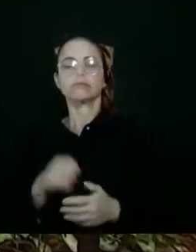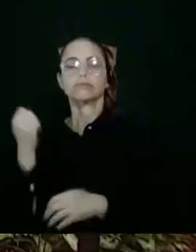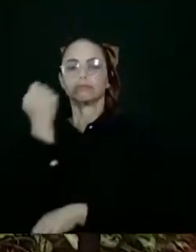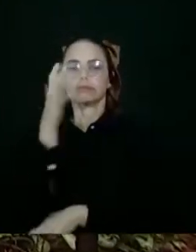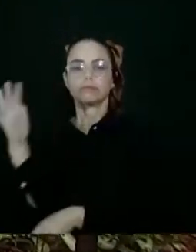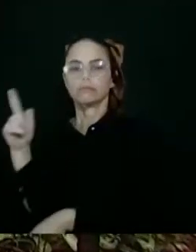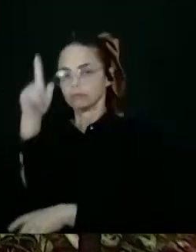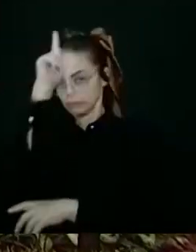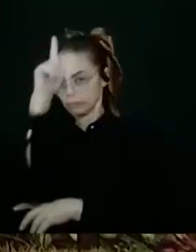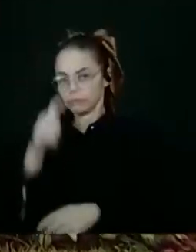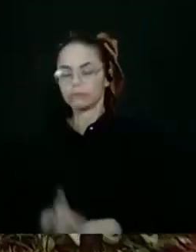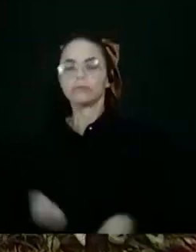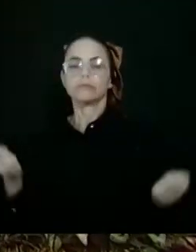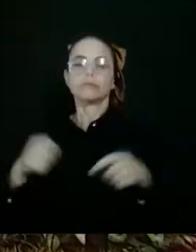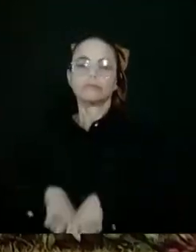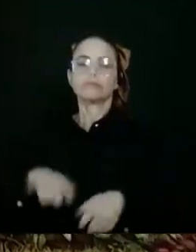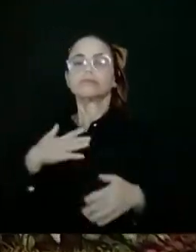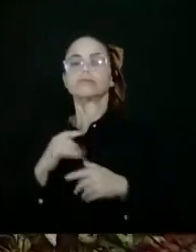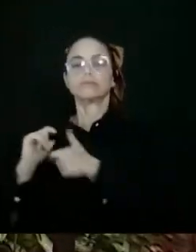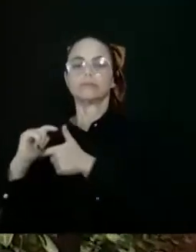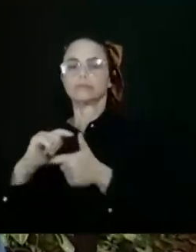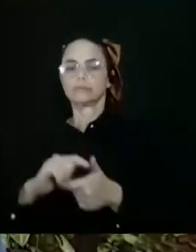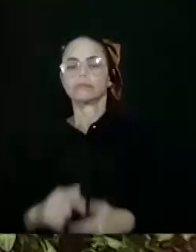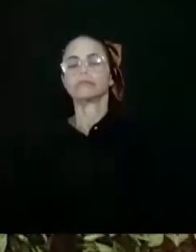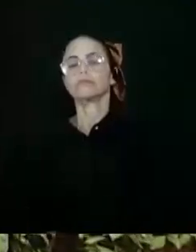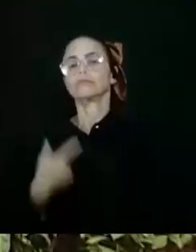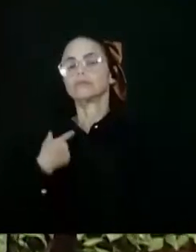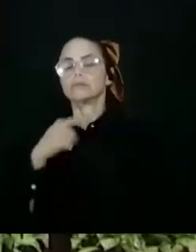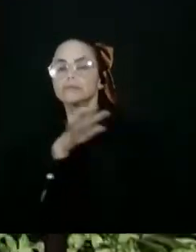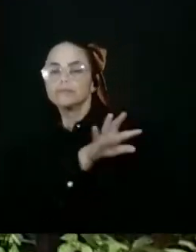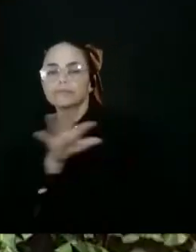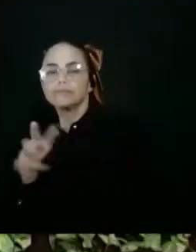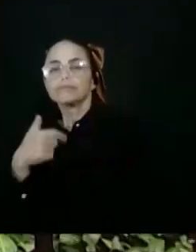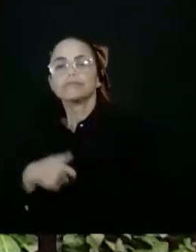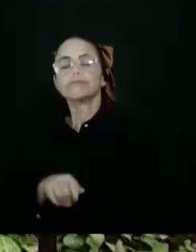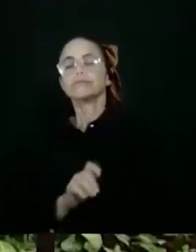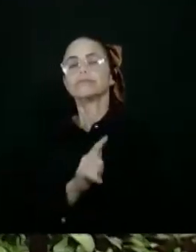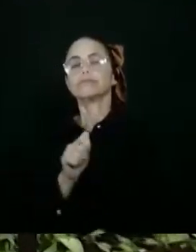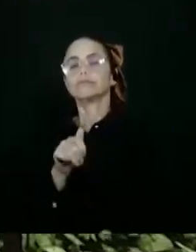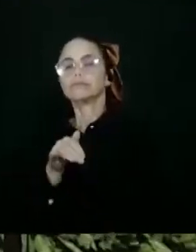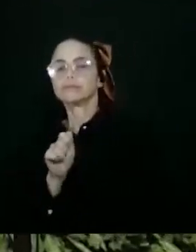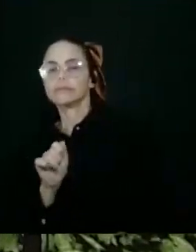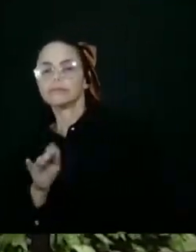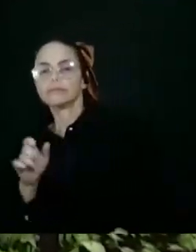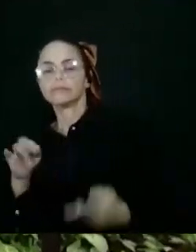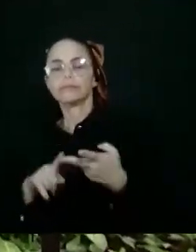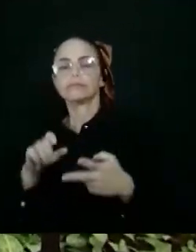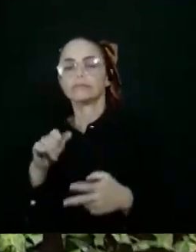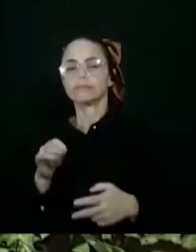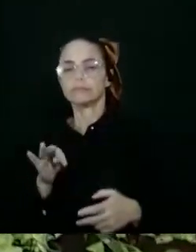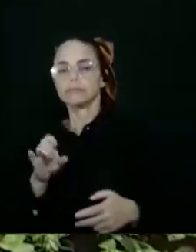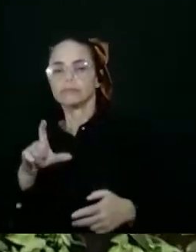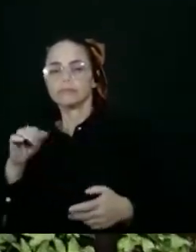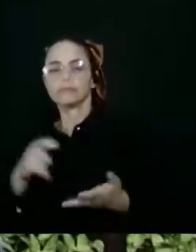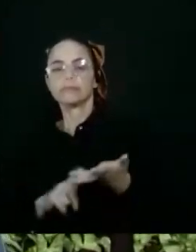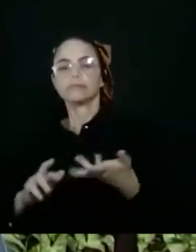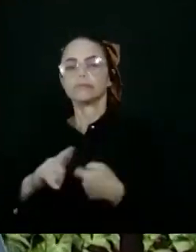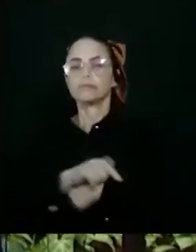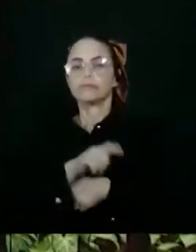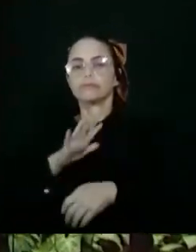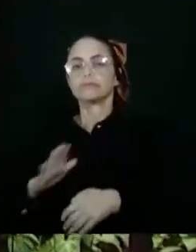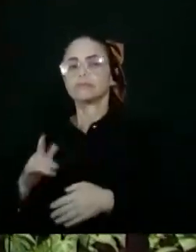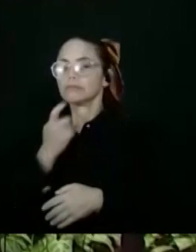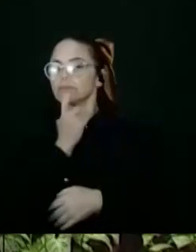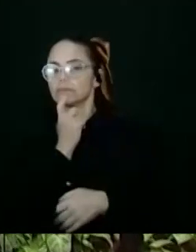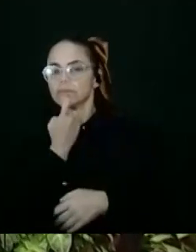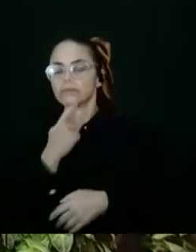é um bosque tradicional que atinge uma área do Guanabara, Castelo e outras regiões aqui de Campinas.